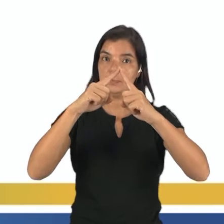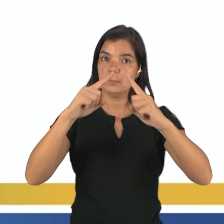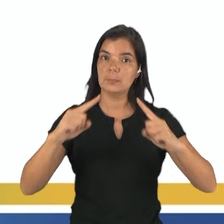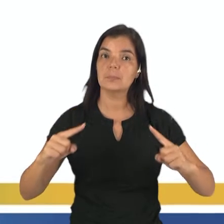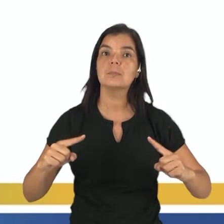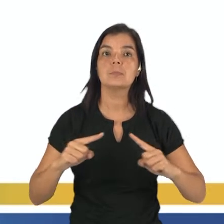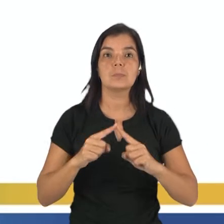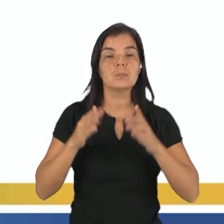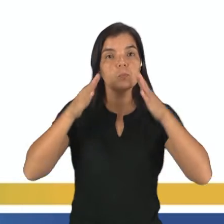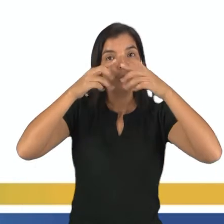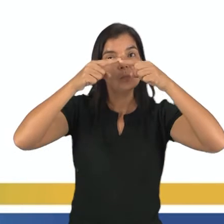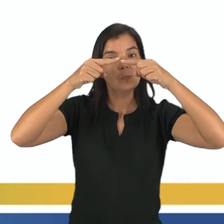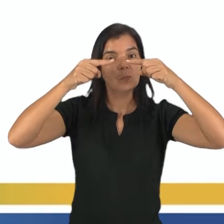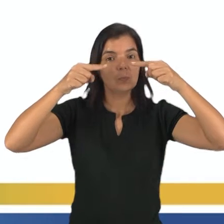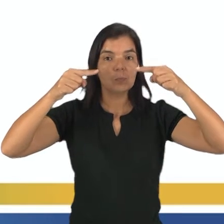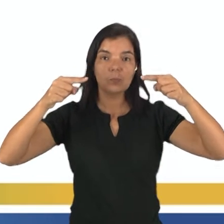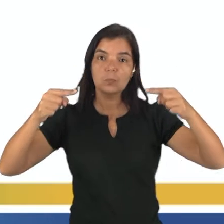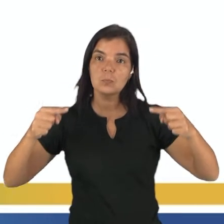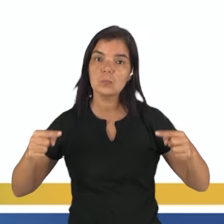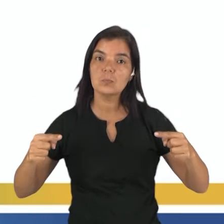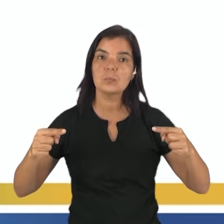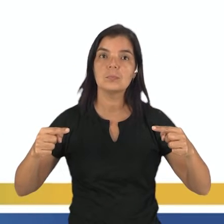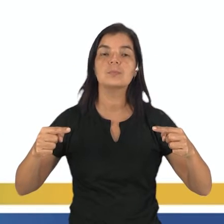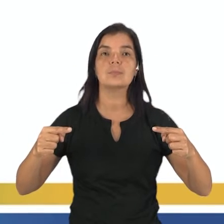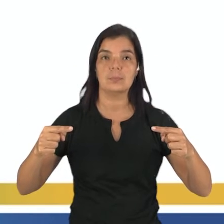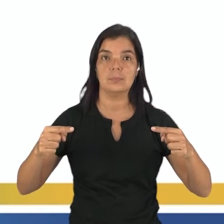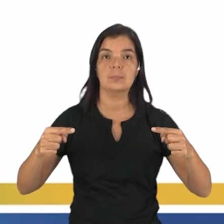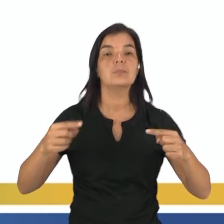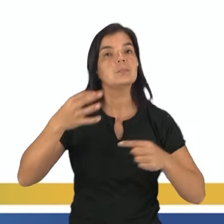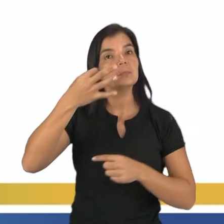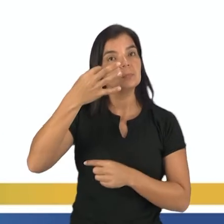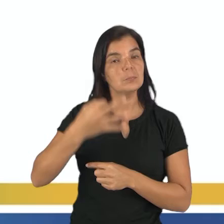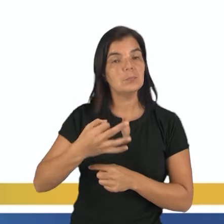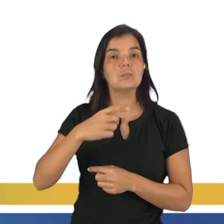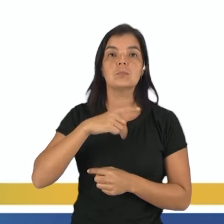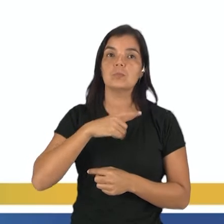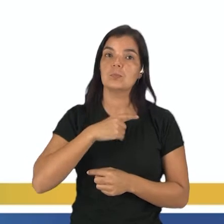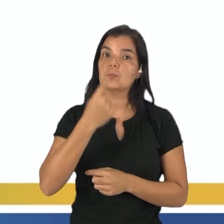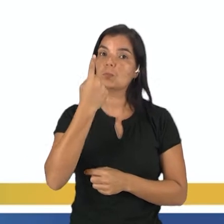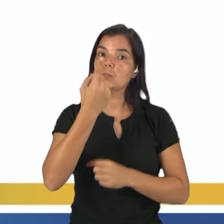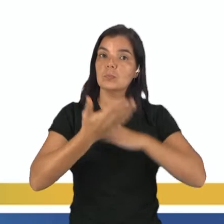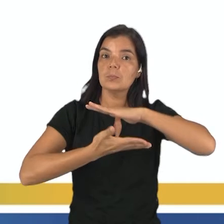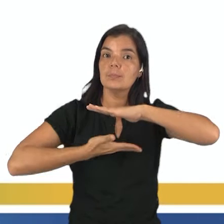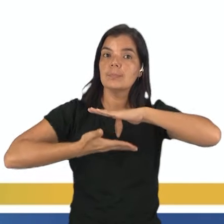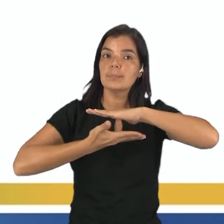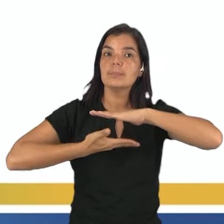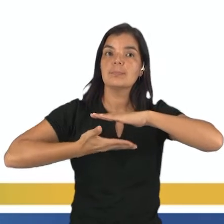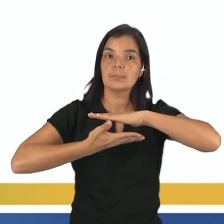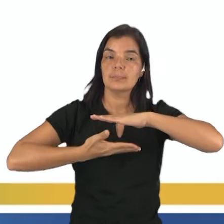faces laterais, nós temos triângulos, certo? E ela possui apenas uma base.